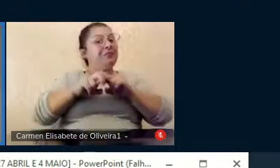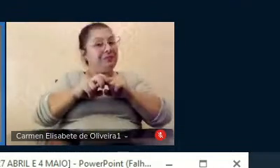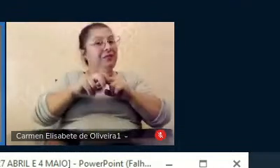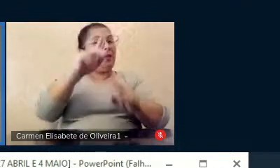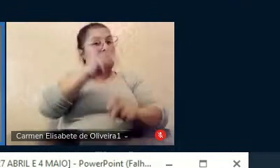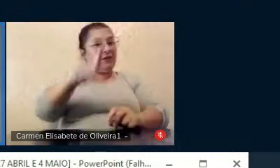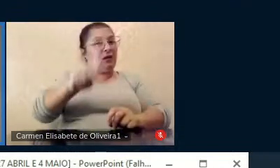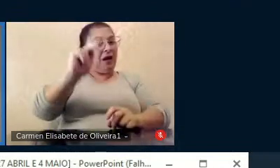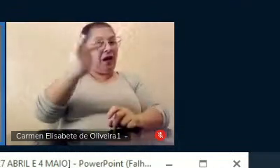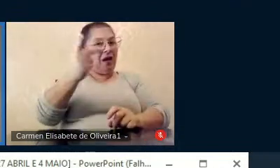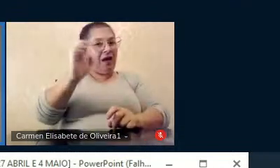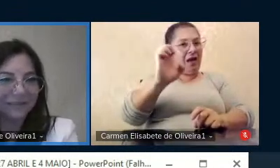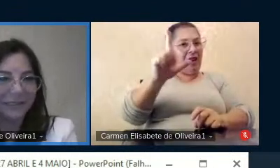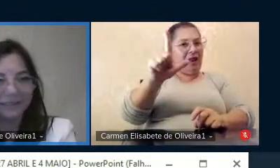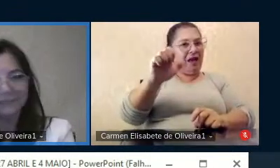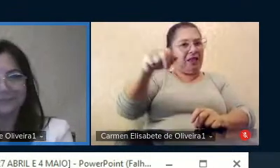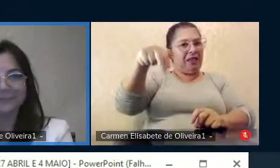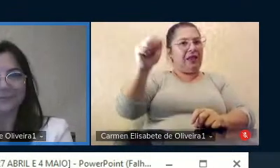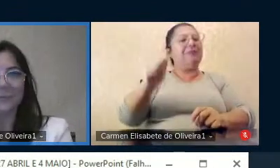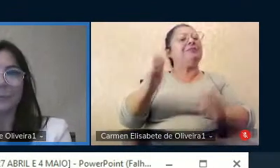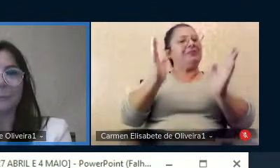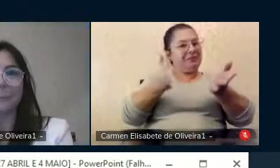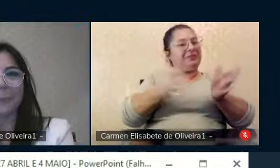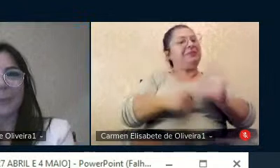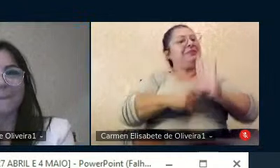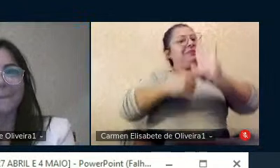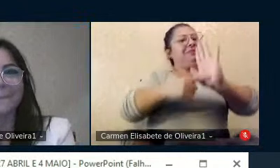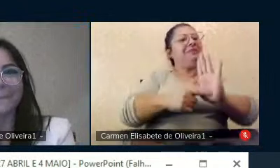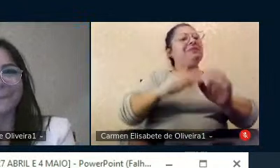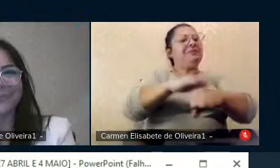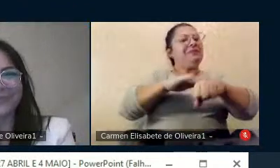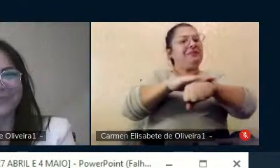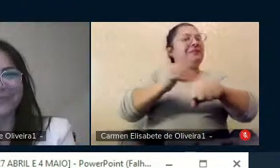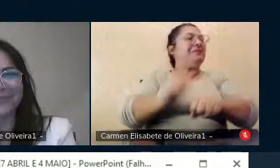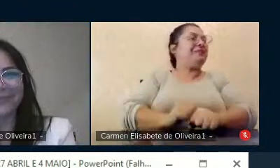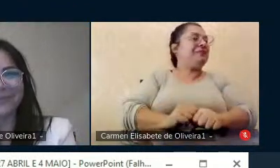por favor. Professora Beatriz Helena.